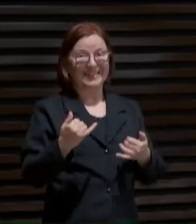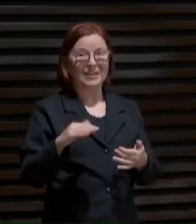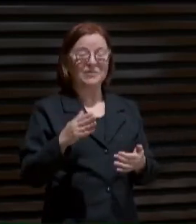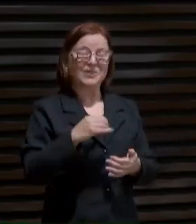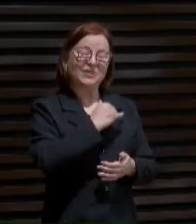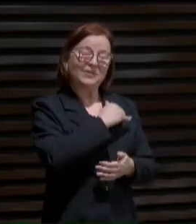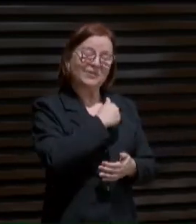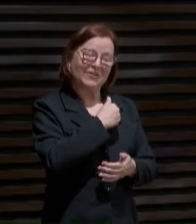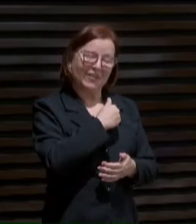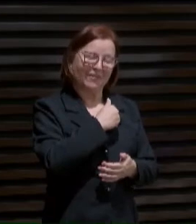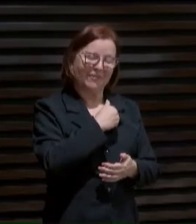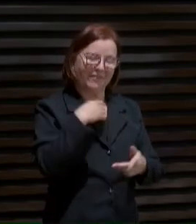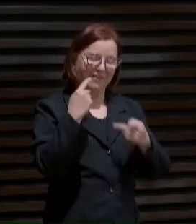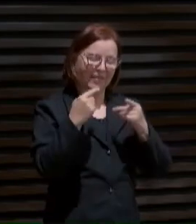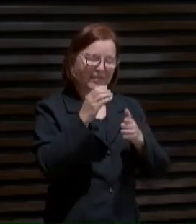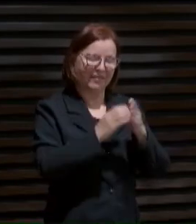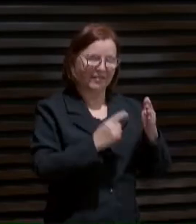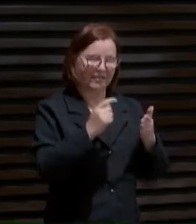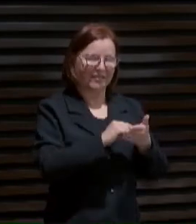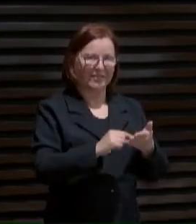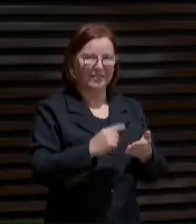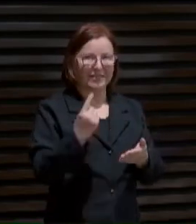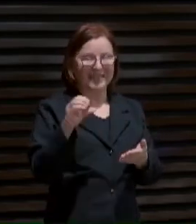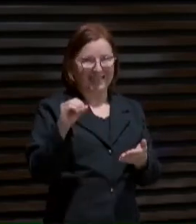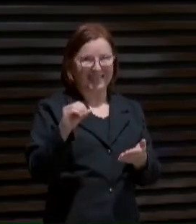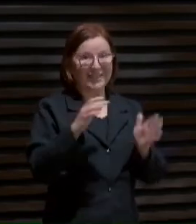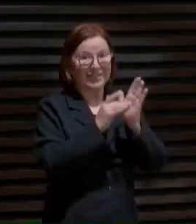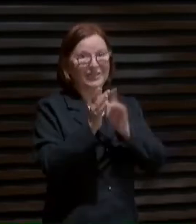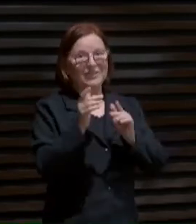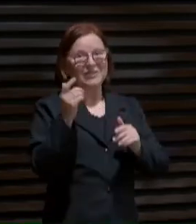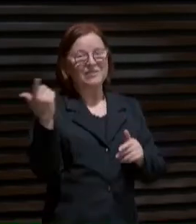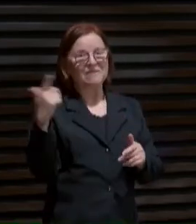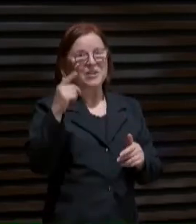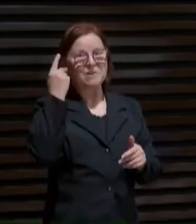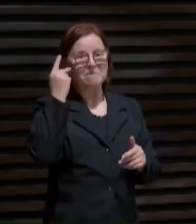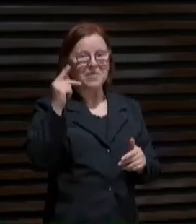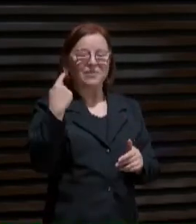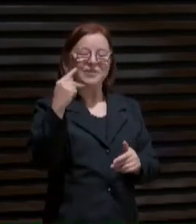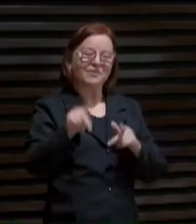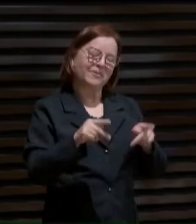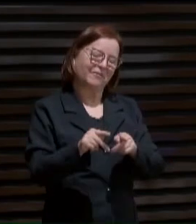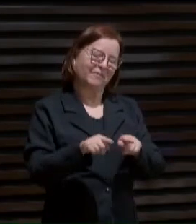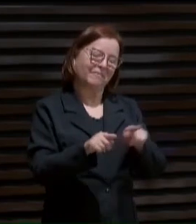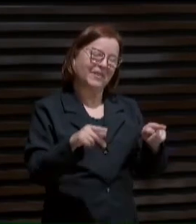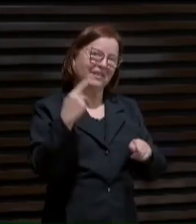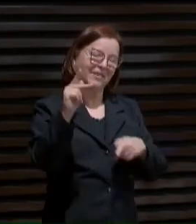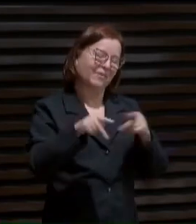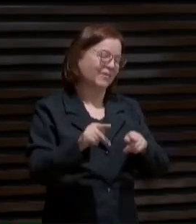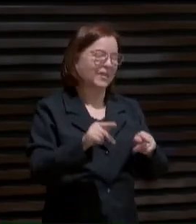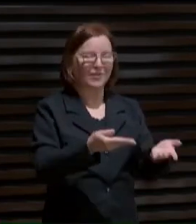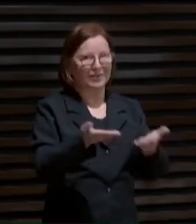próprio João ele diz no Capítulo 1 Versículo 10 que eles veio para os que ROM seus e os seus não o